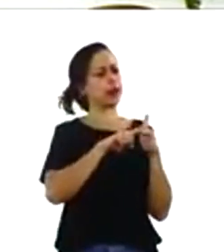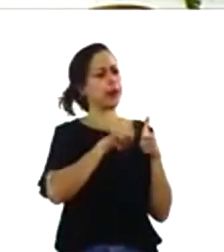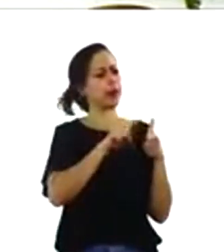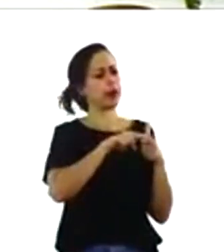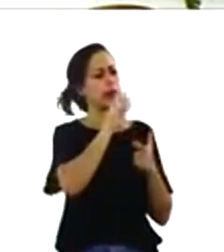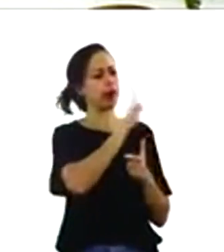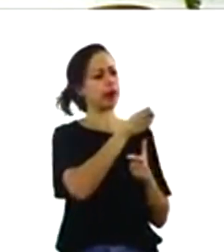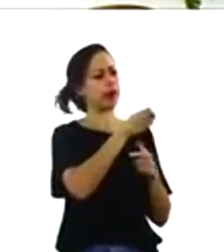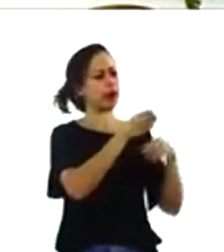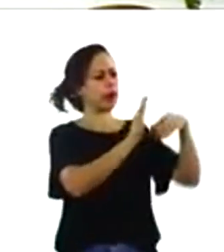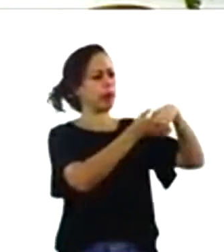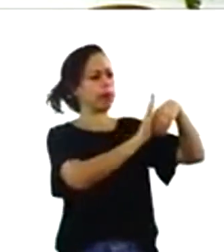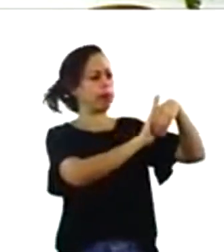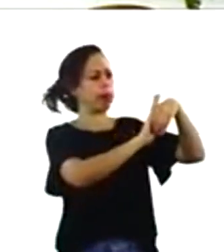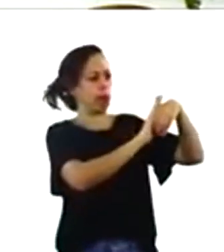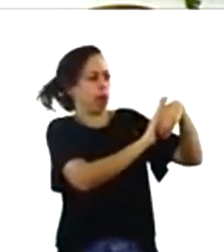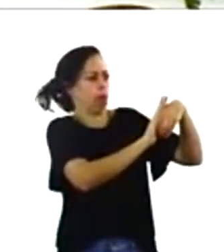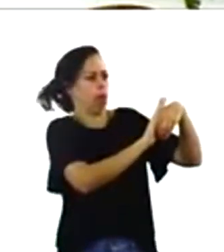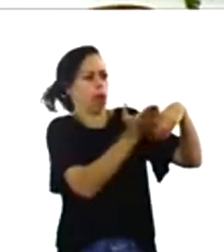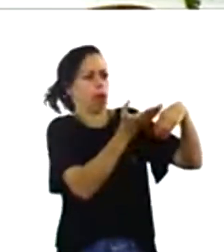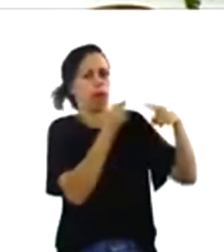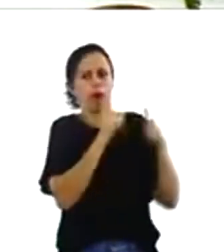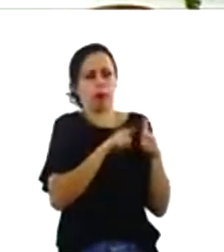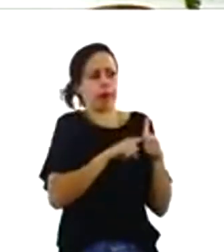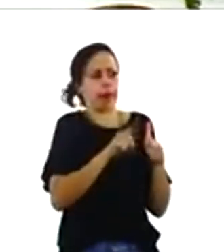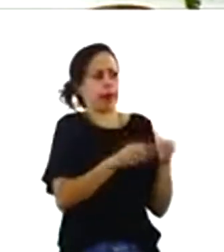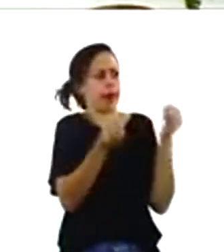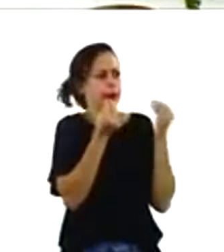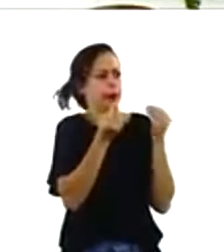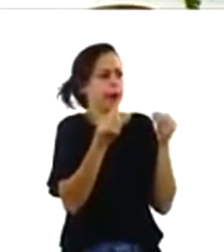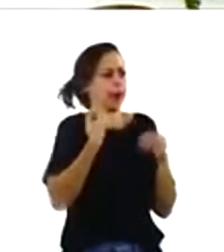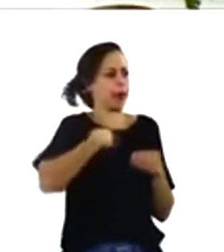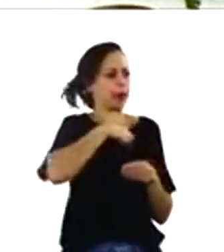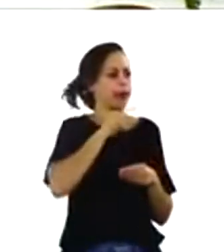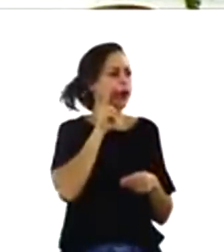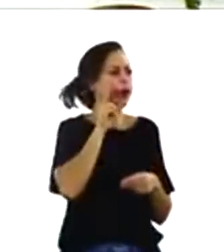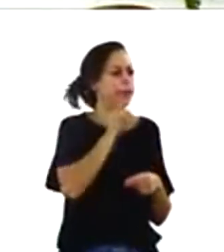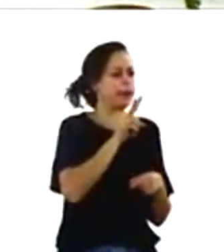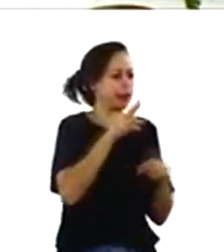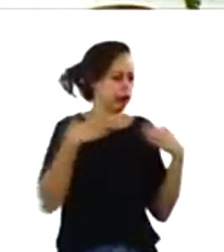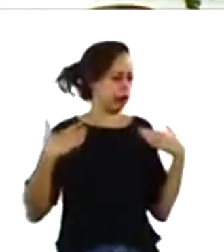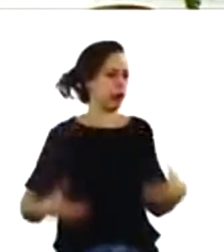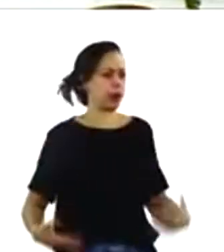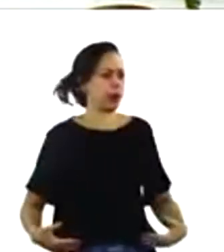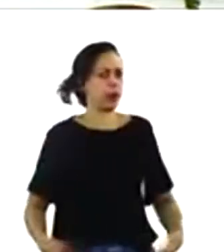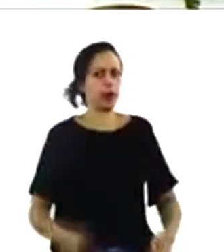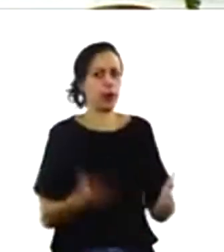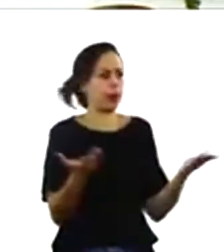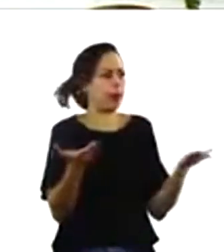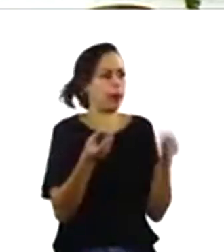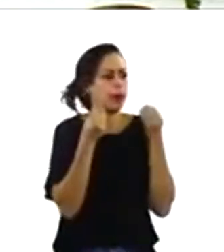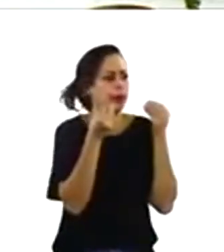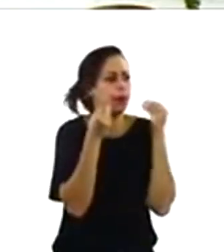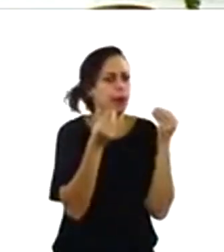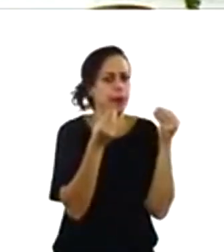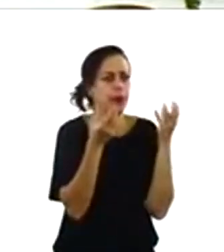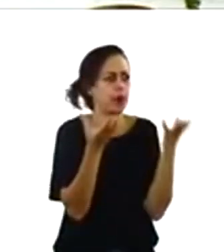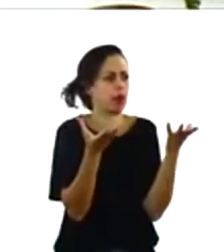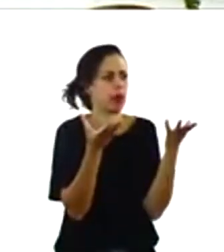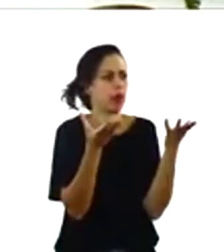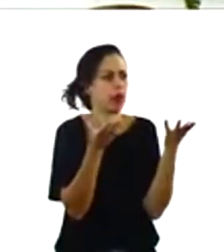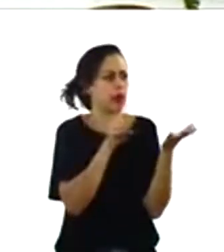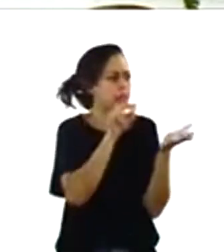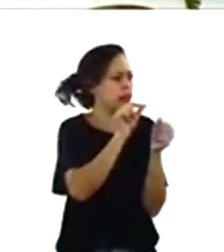homem nenhum, nunca, jamais. Mas Deus, o Pai, com o